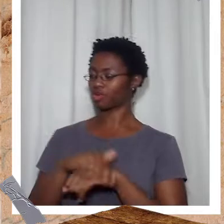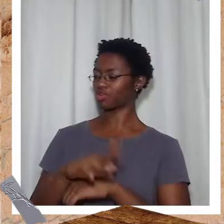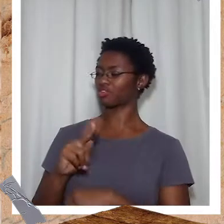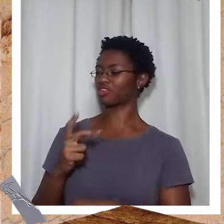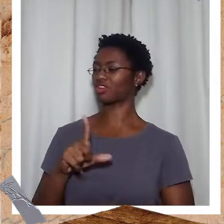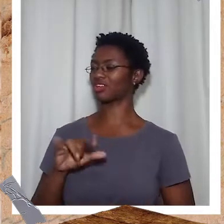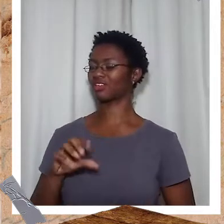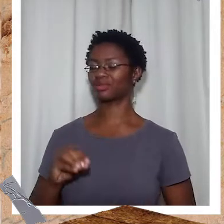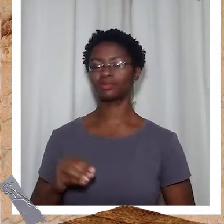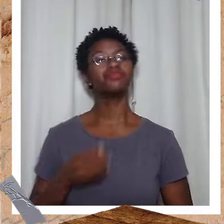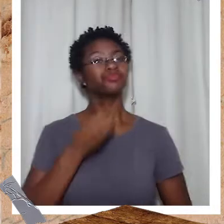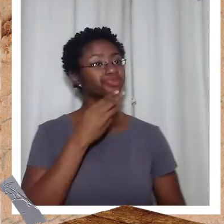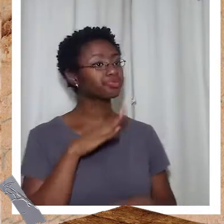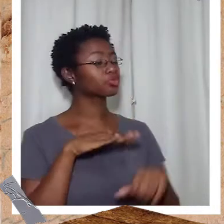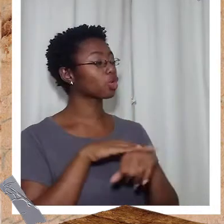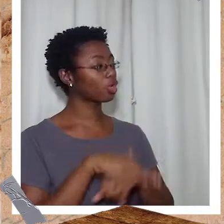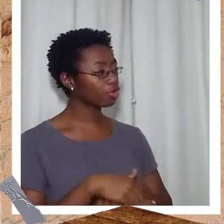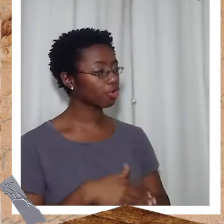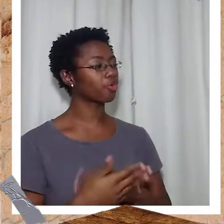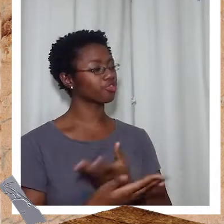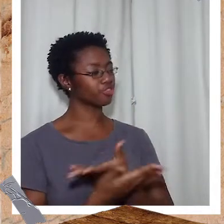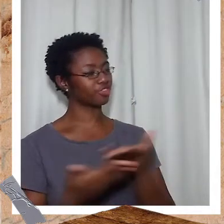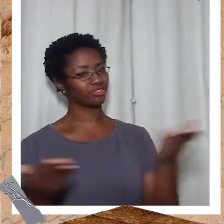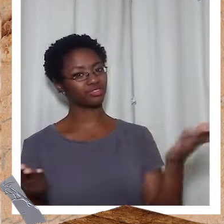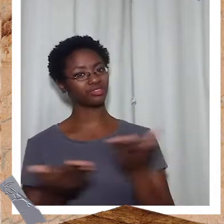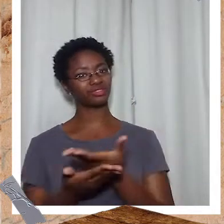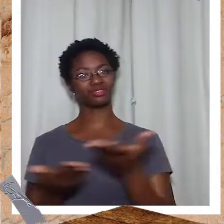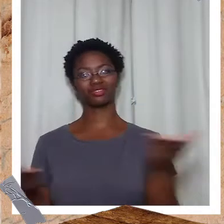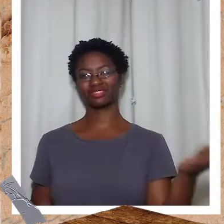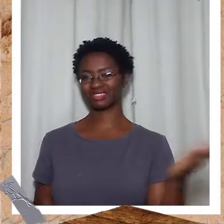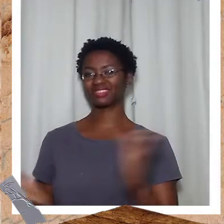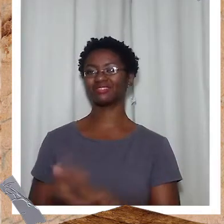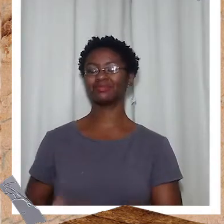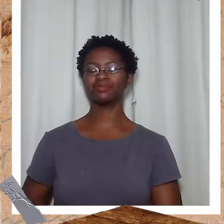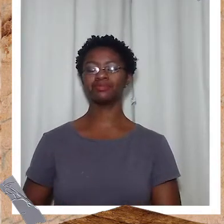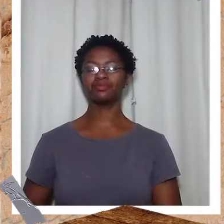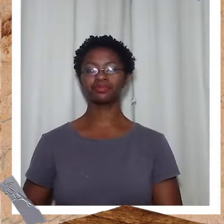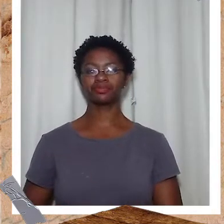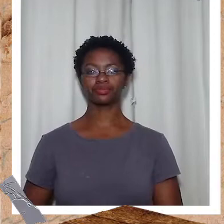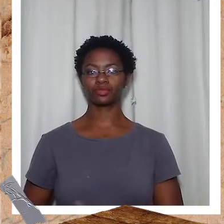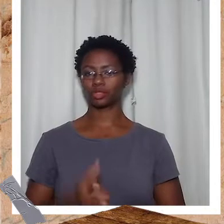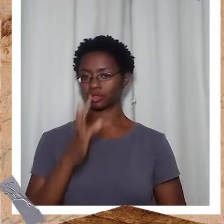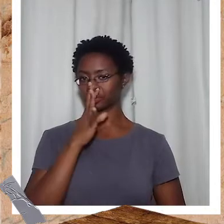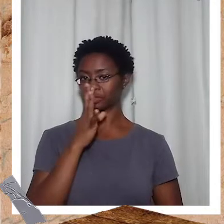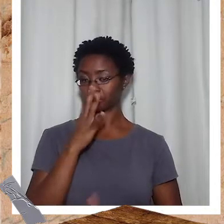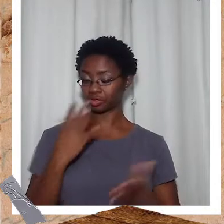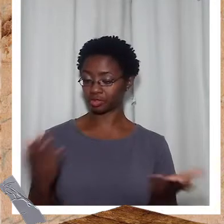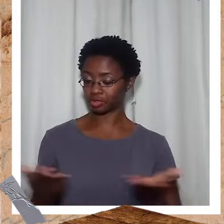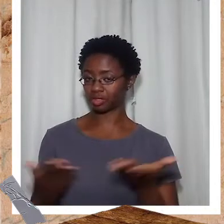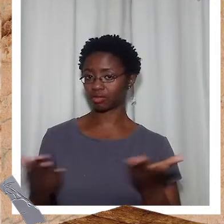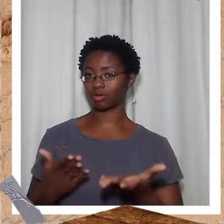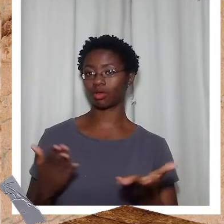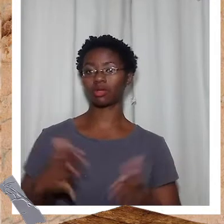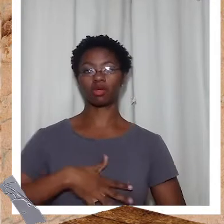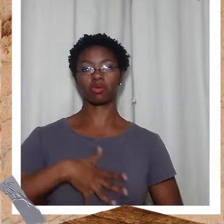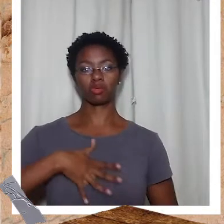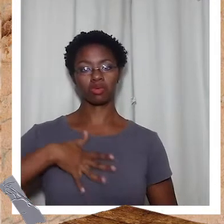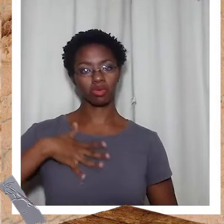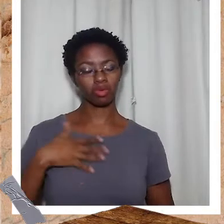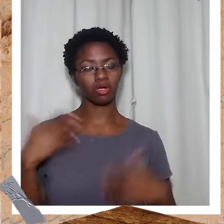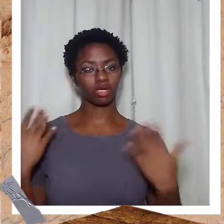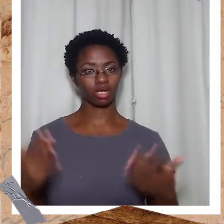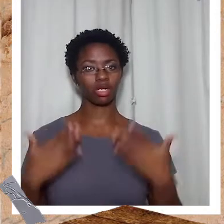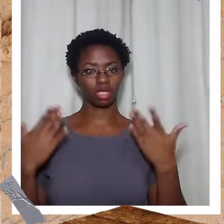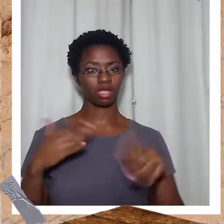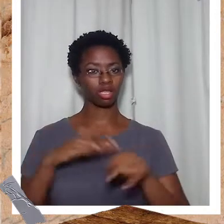Marcelo. Boa noite, Raquel. Boa noite a todas, todos que estão nos assistindo. Uma honra, uma alegria estar aqui essa noite